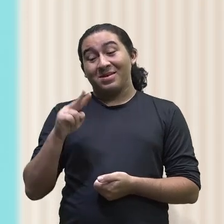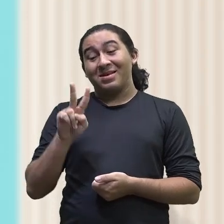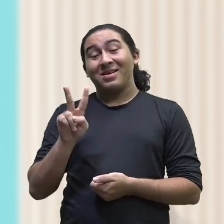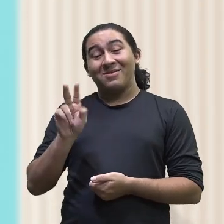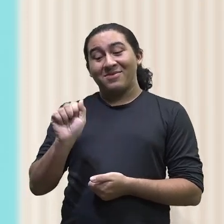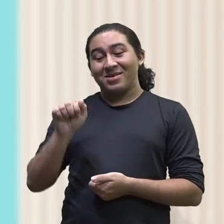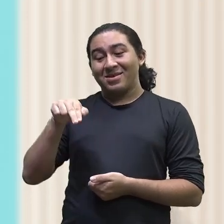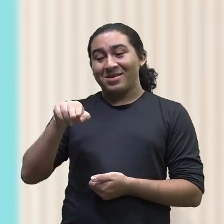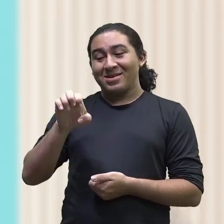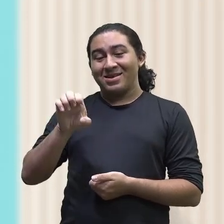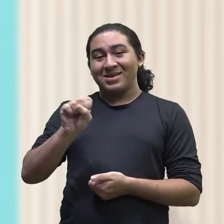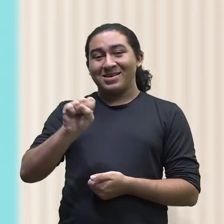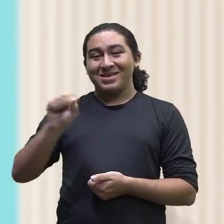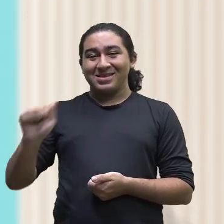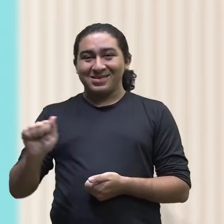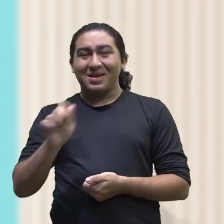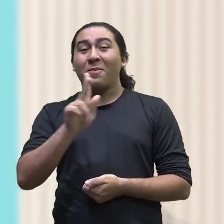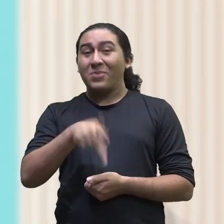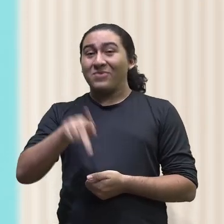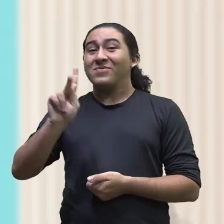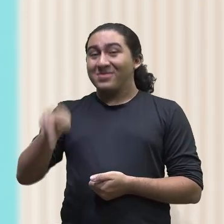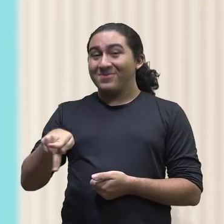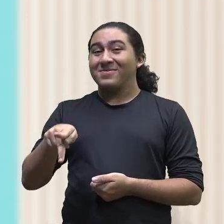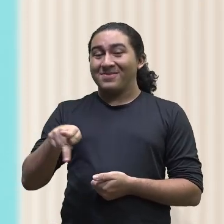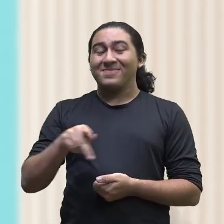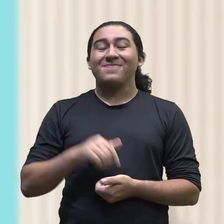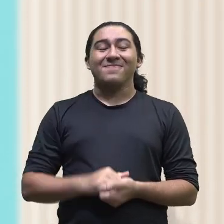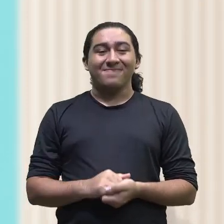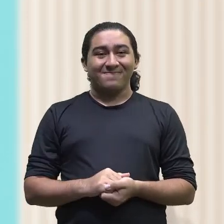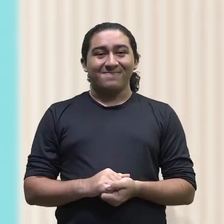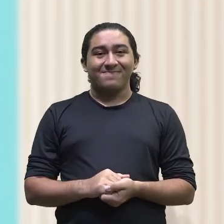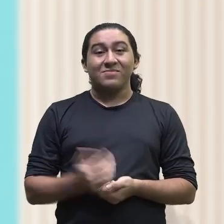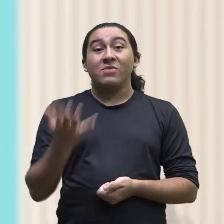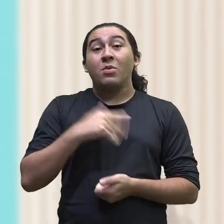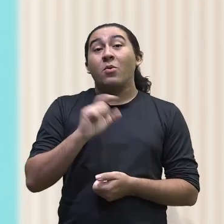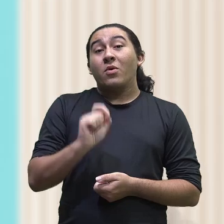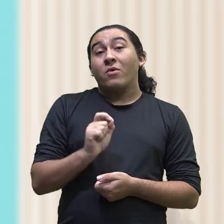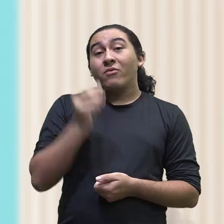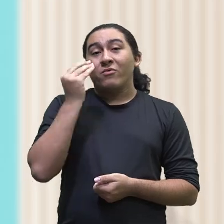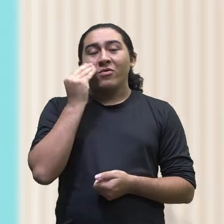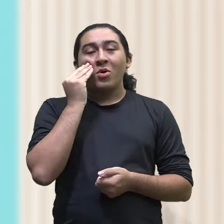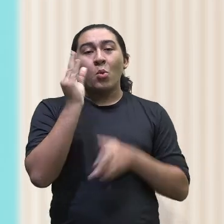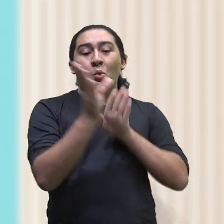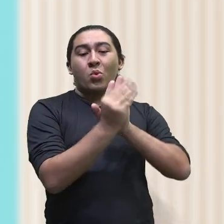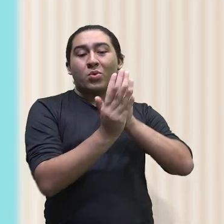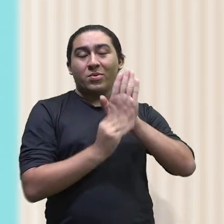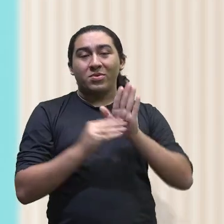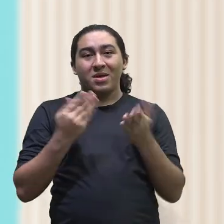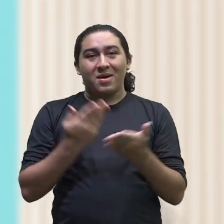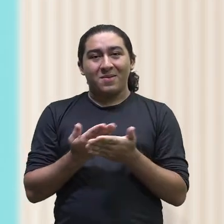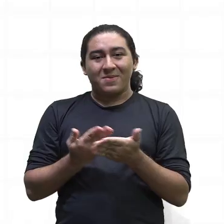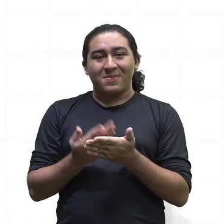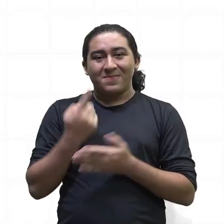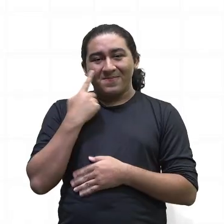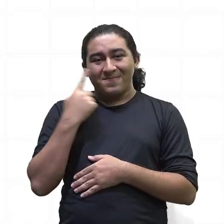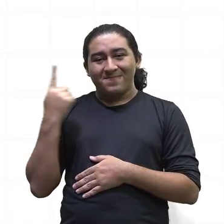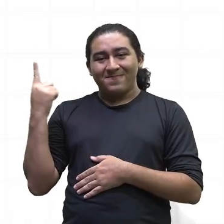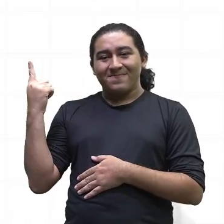a professora Vanessa Mafra. Vamos verificar o nosso